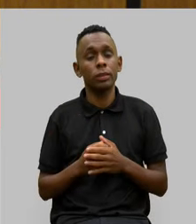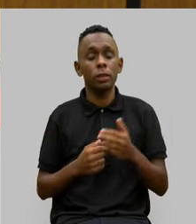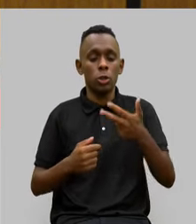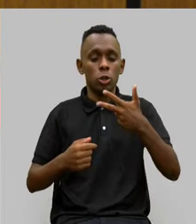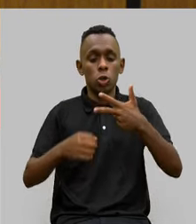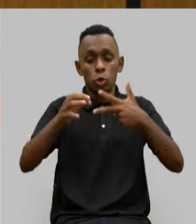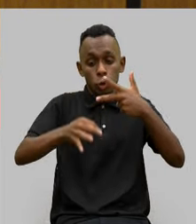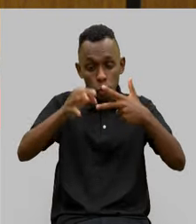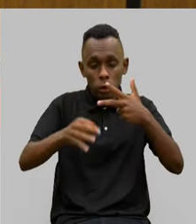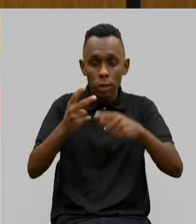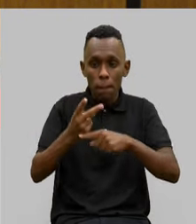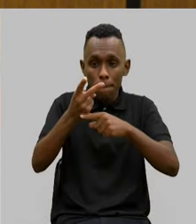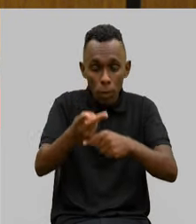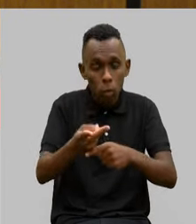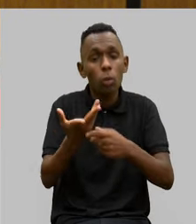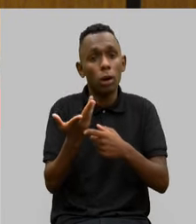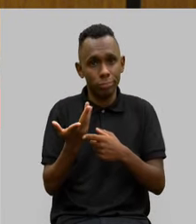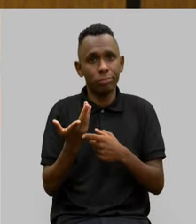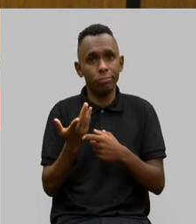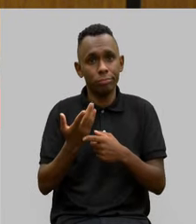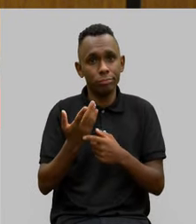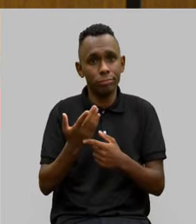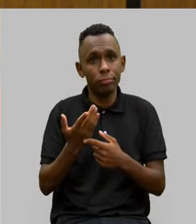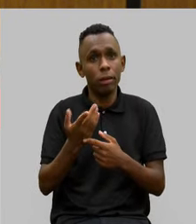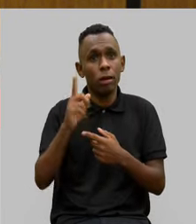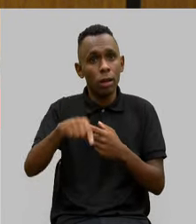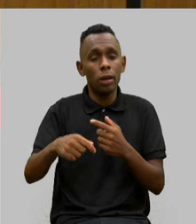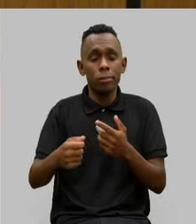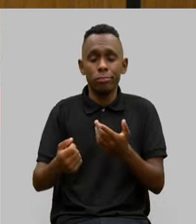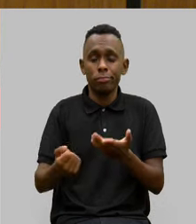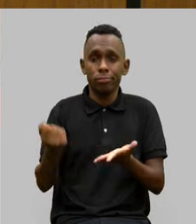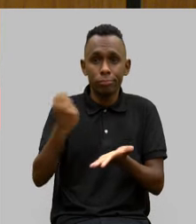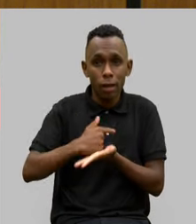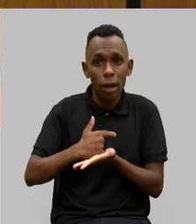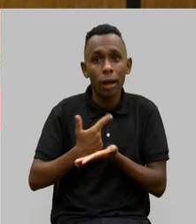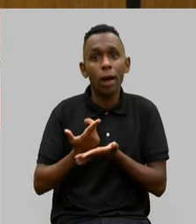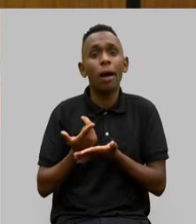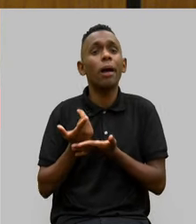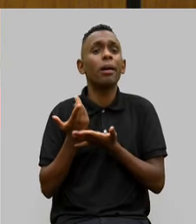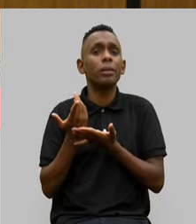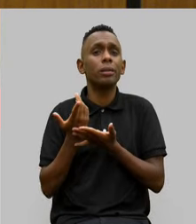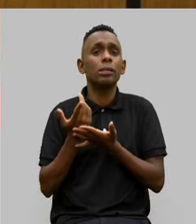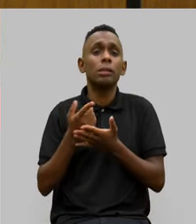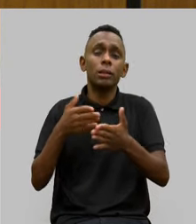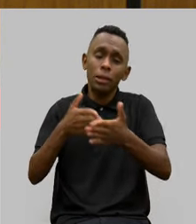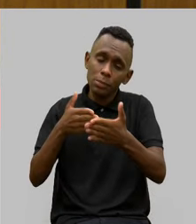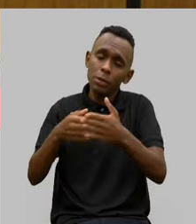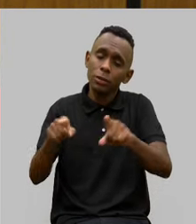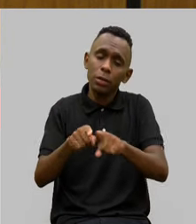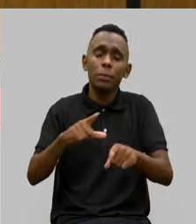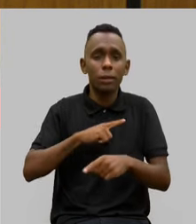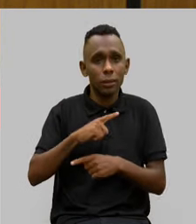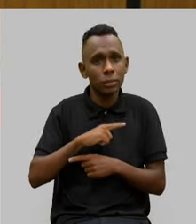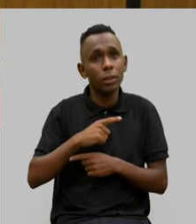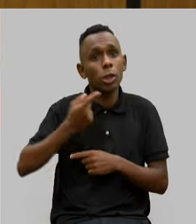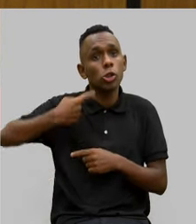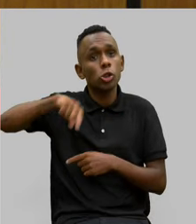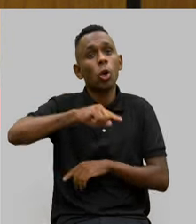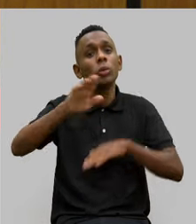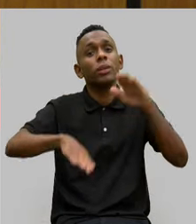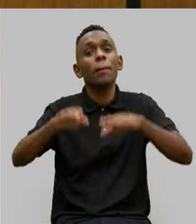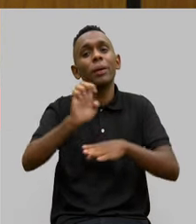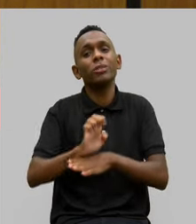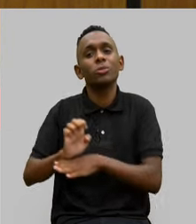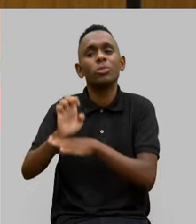um ação de custeio esbarra naquilo que também já foi falado a gente Depende do estado